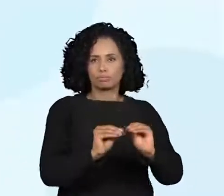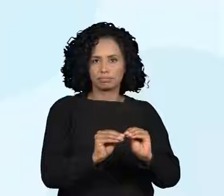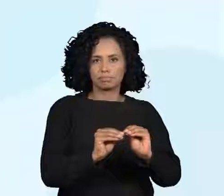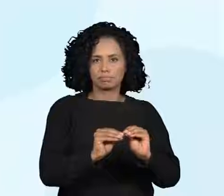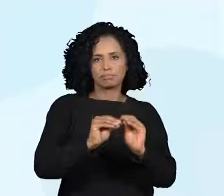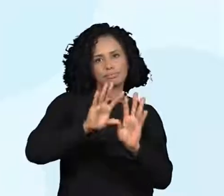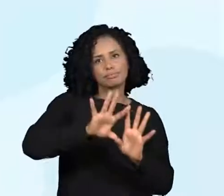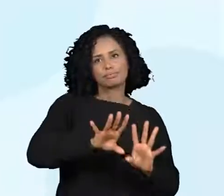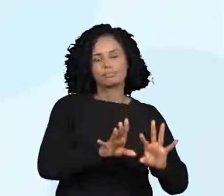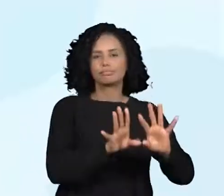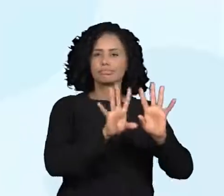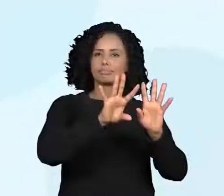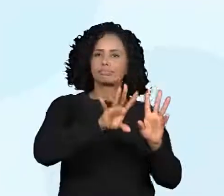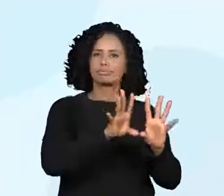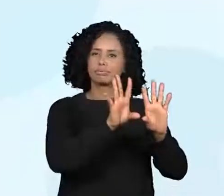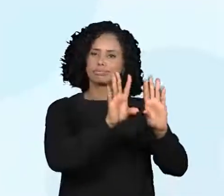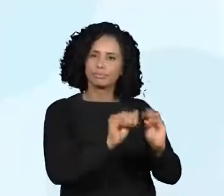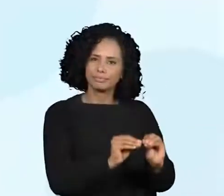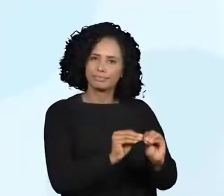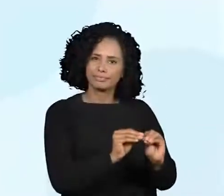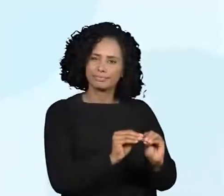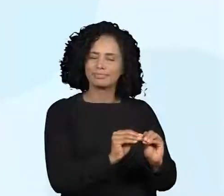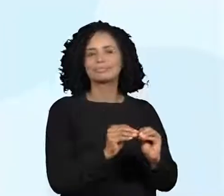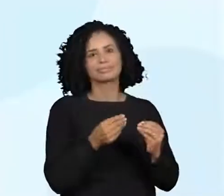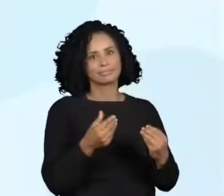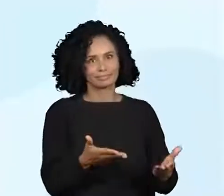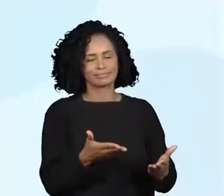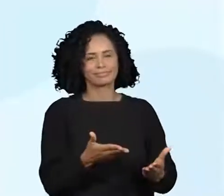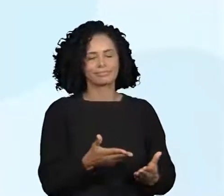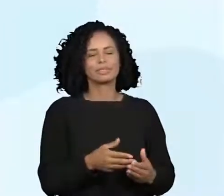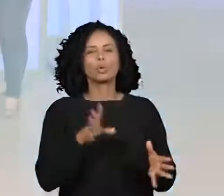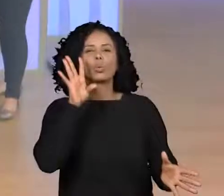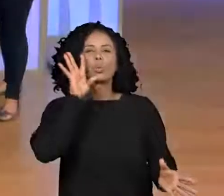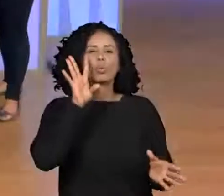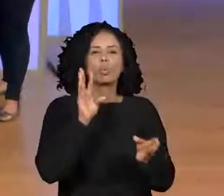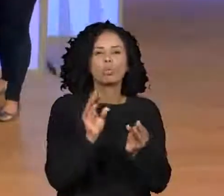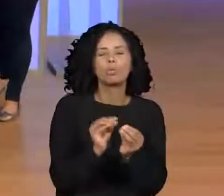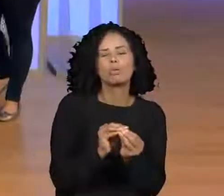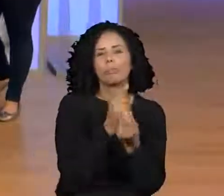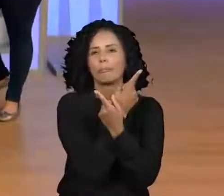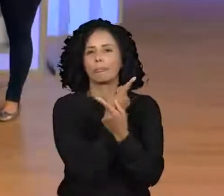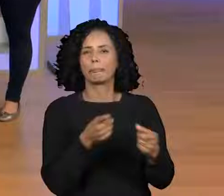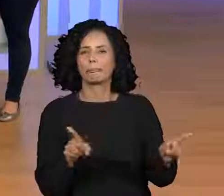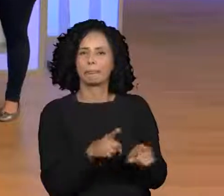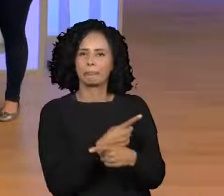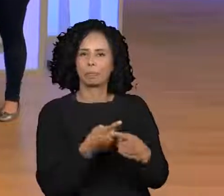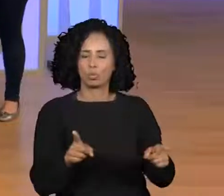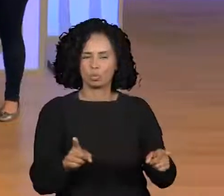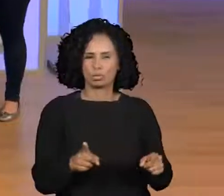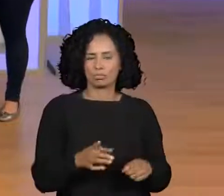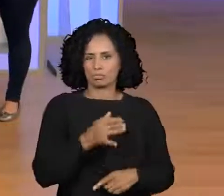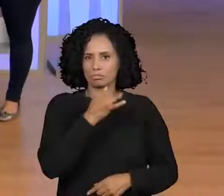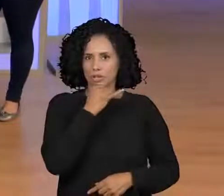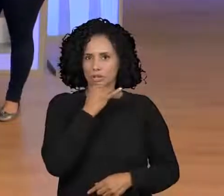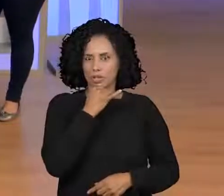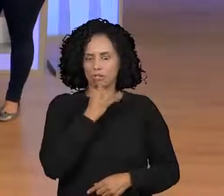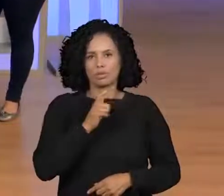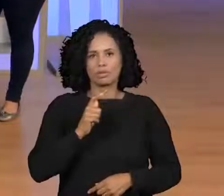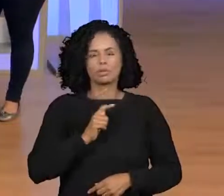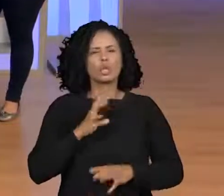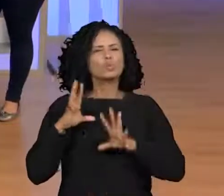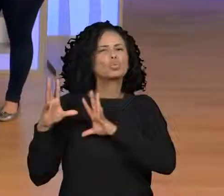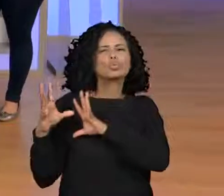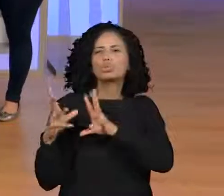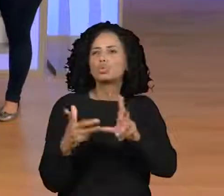musicais. Melodia nada mais fazendo um resumo assim bem grosseiramente, é o conjunto de tudo,